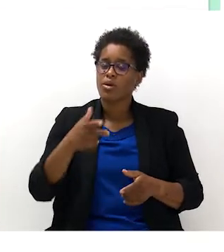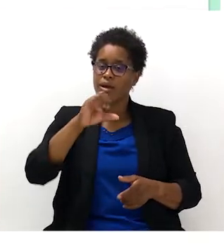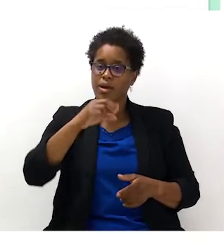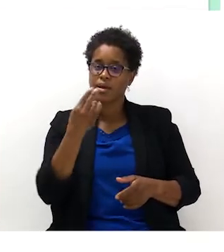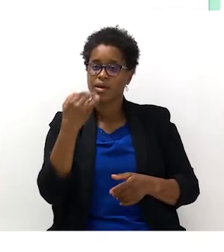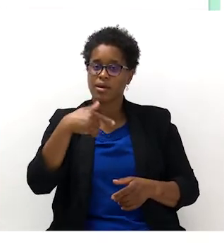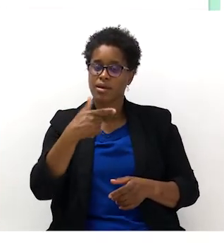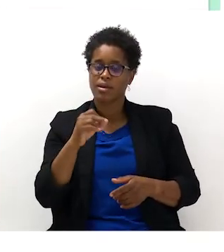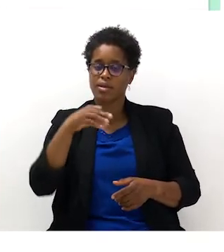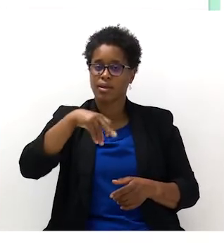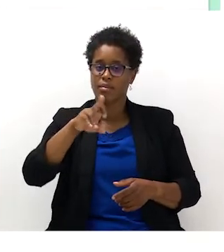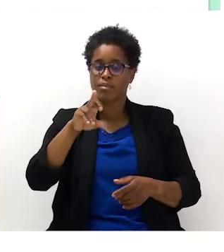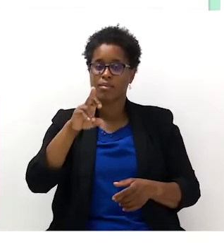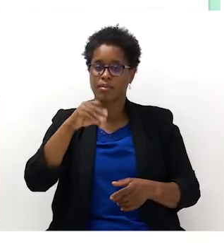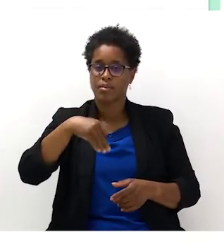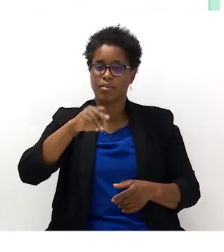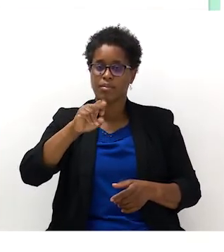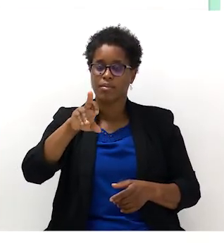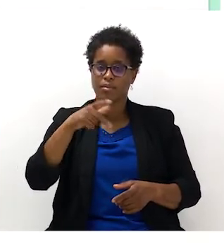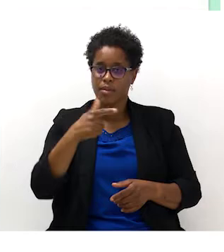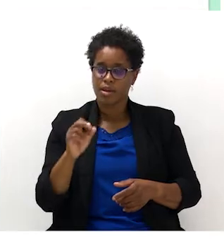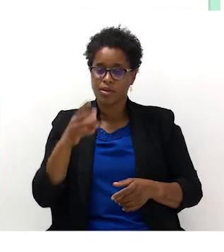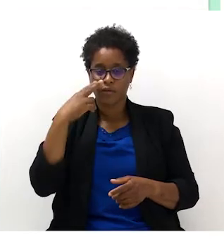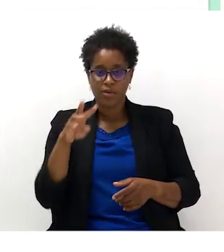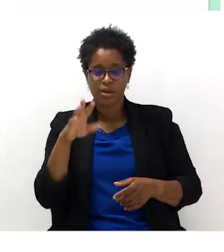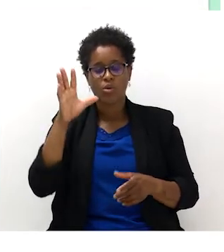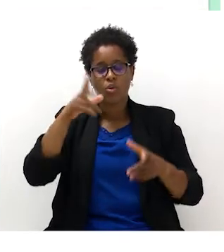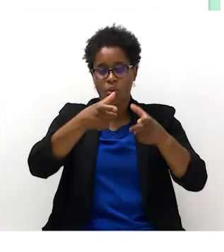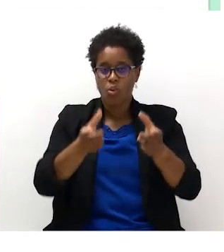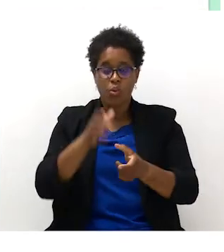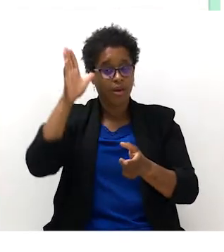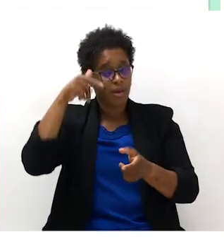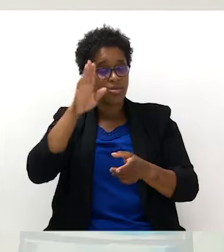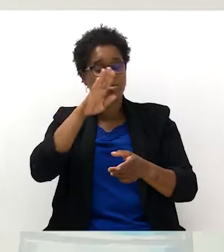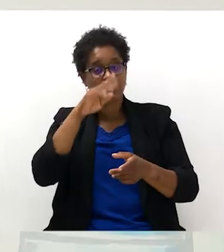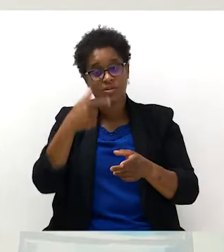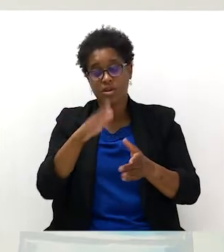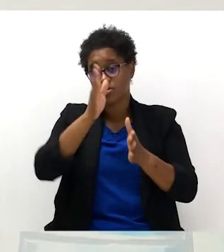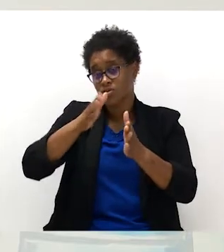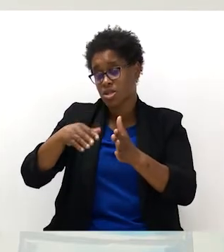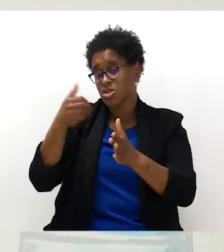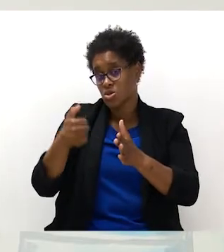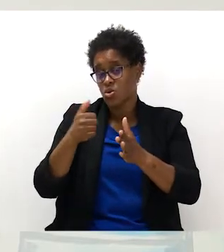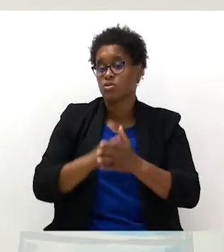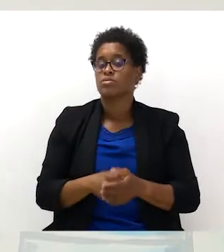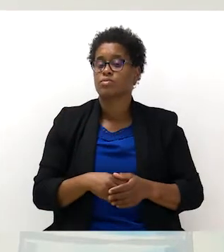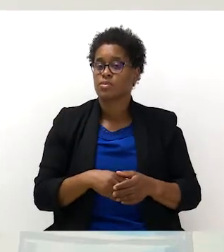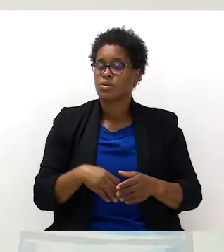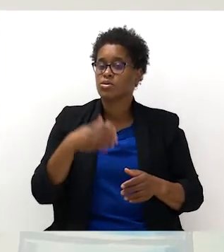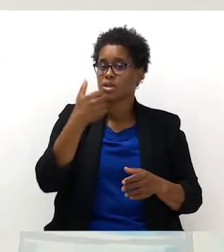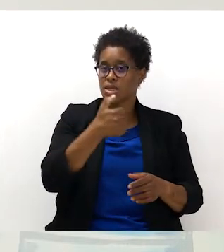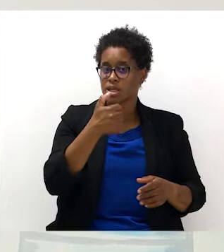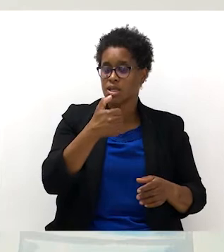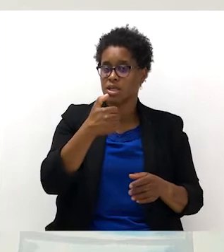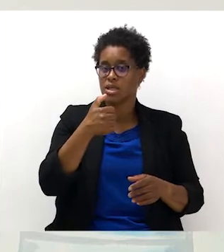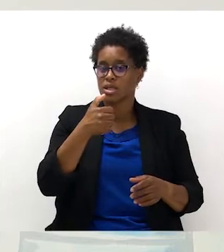Então, vamos ver. O queijo, se estiver dividido em 5 partes, não é? Significa a quinta parte é